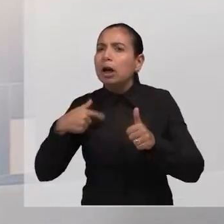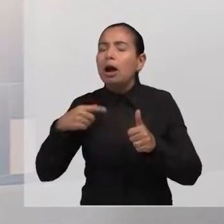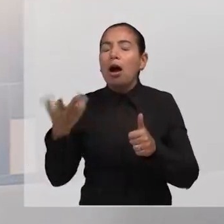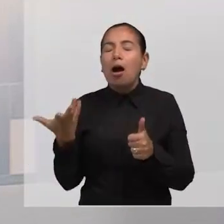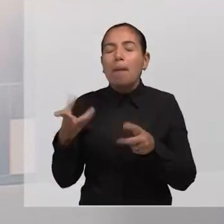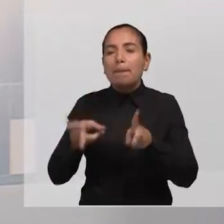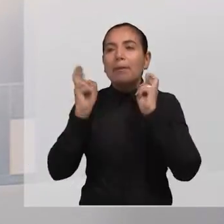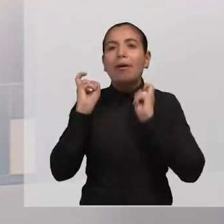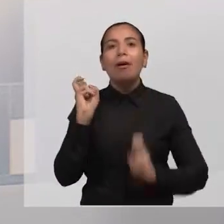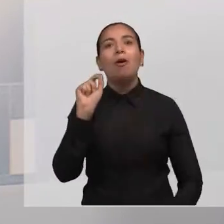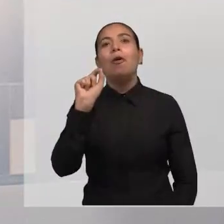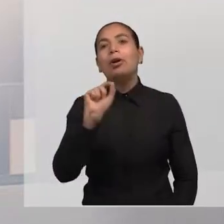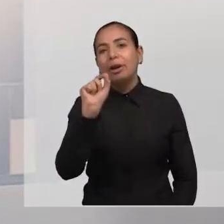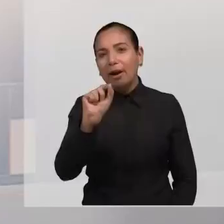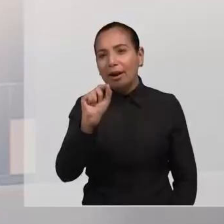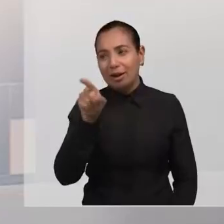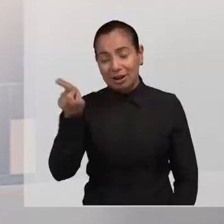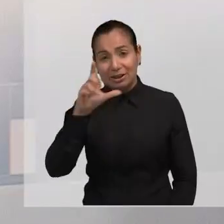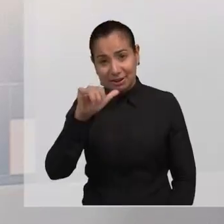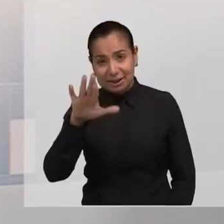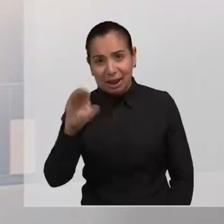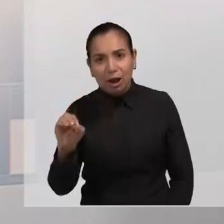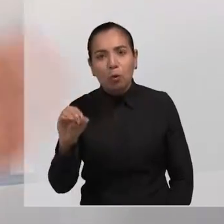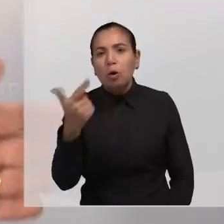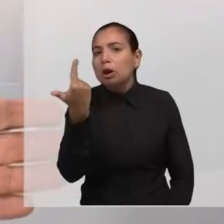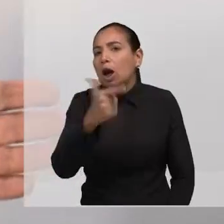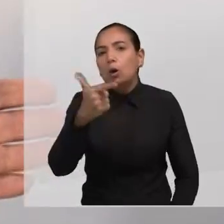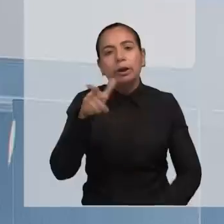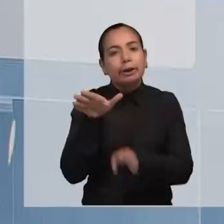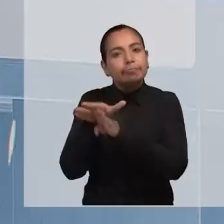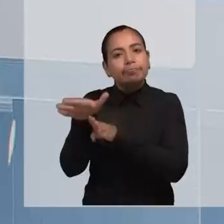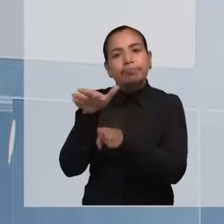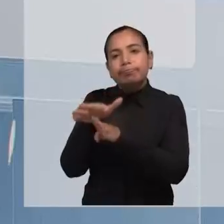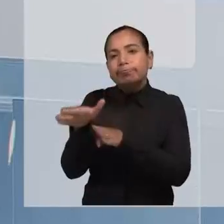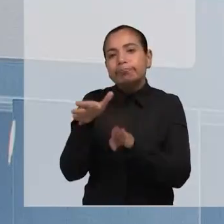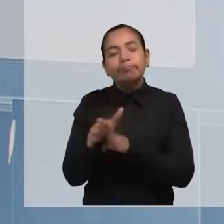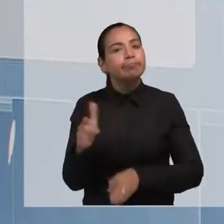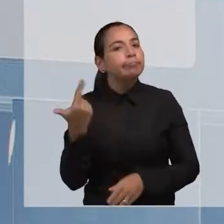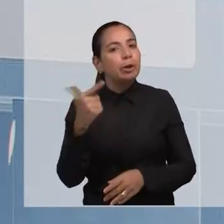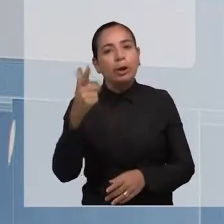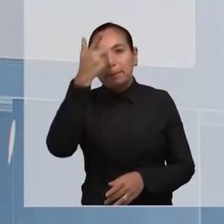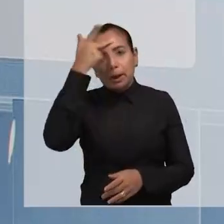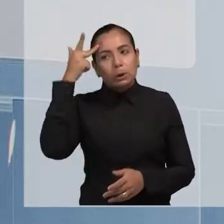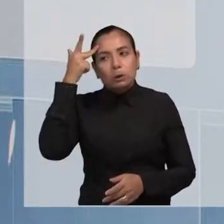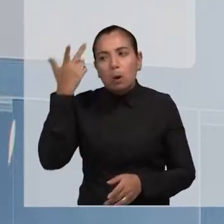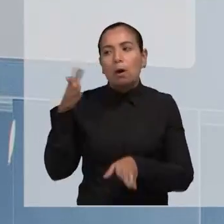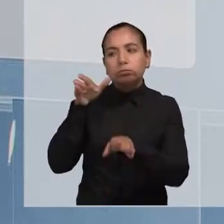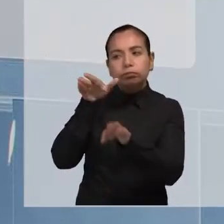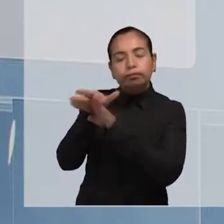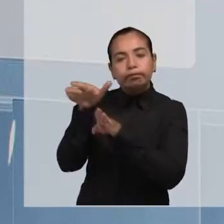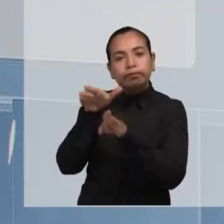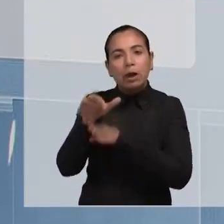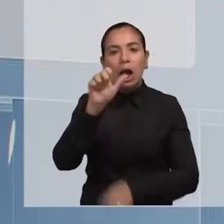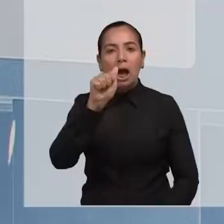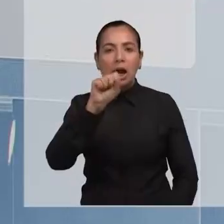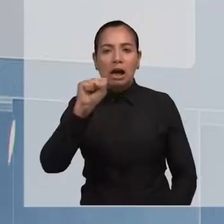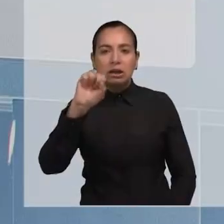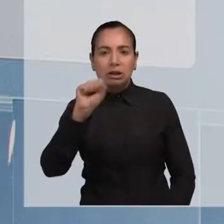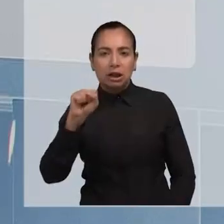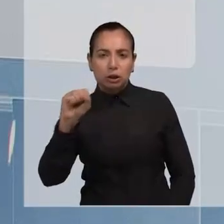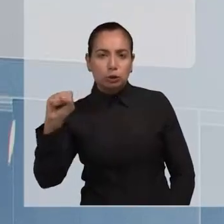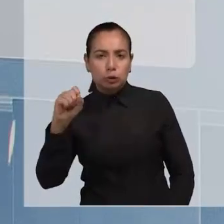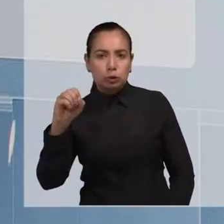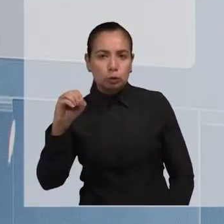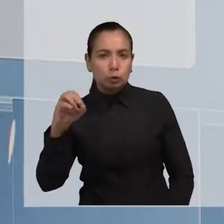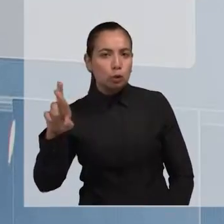de imprensa. Não tem. O que o Luiz está se referindo, lá em Minas Gerais, rapaz, foi que ele,